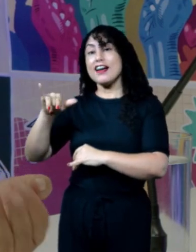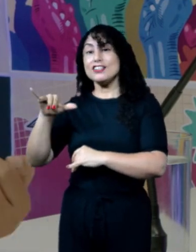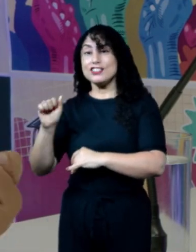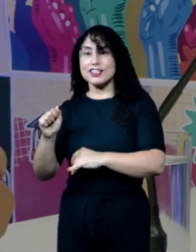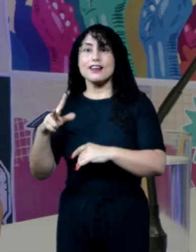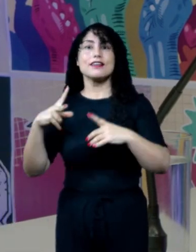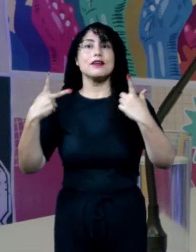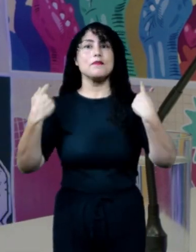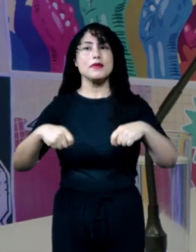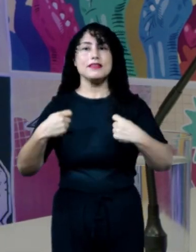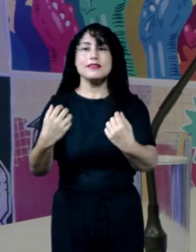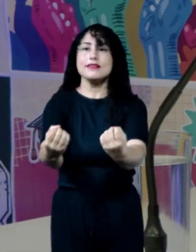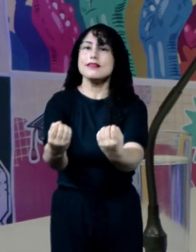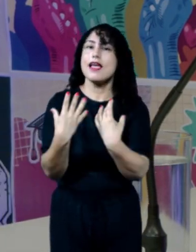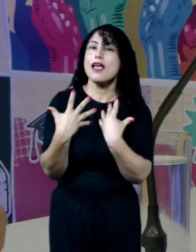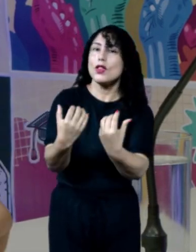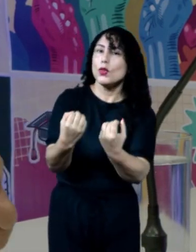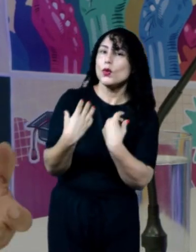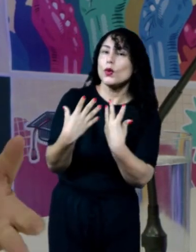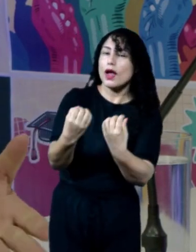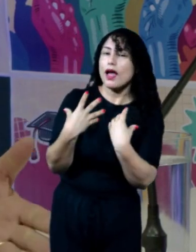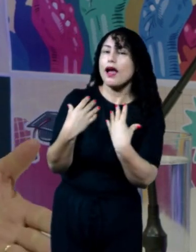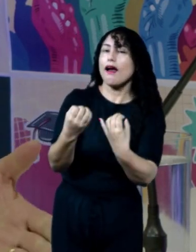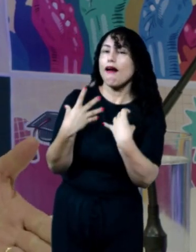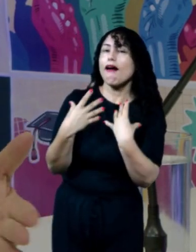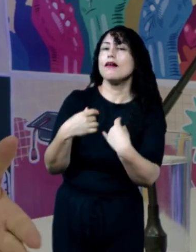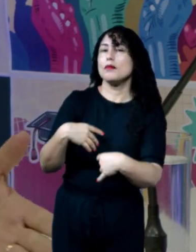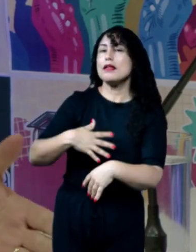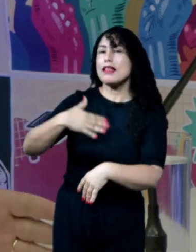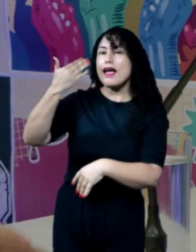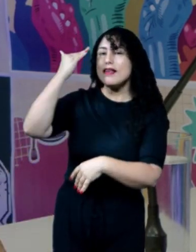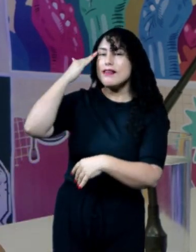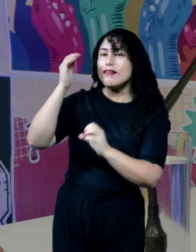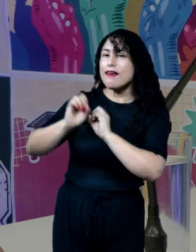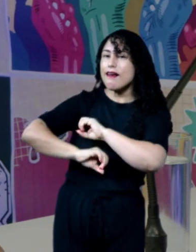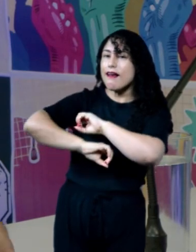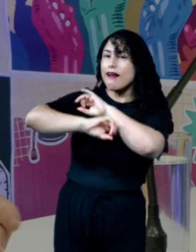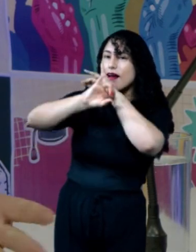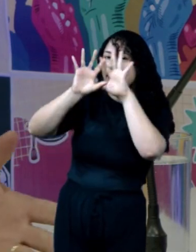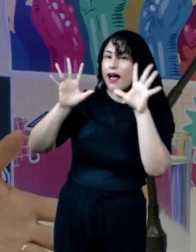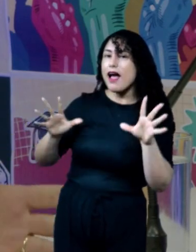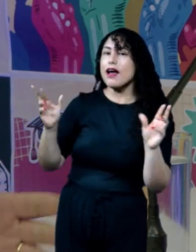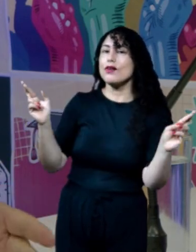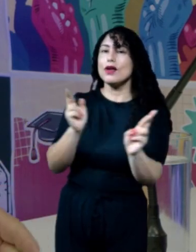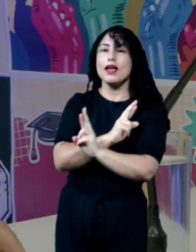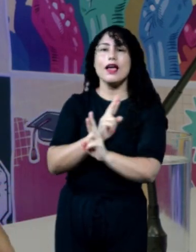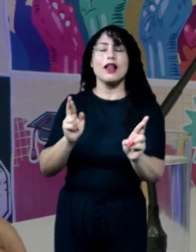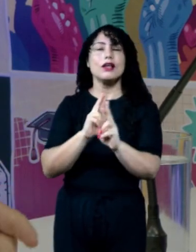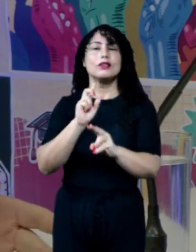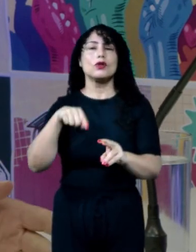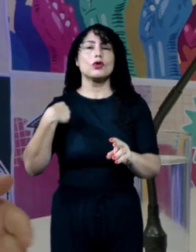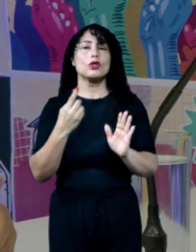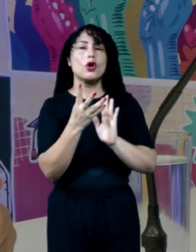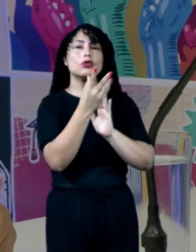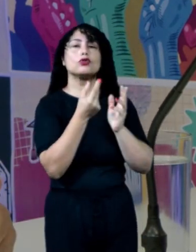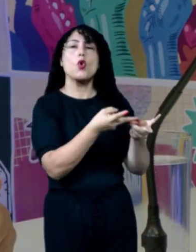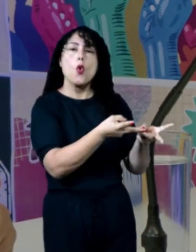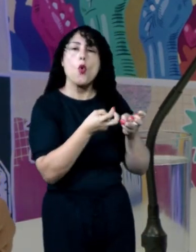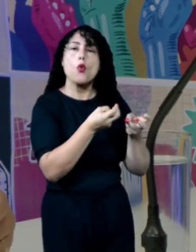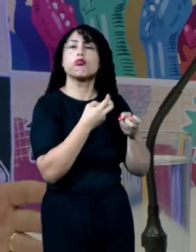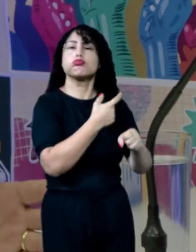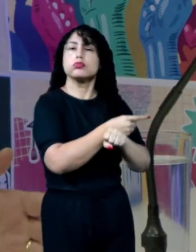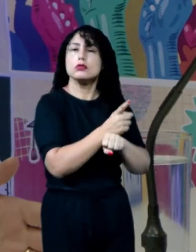de nos educar, de termos discernimento em relação ao que a gente consome o tempo todo,